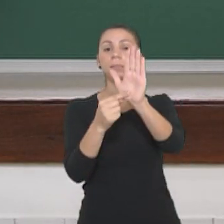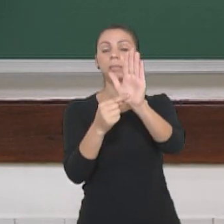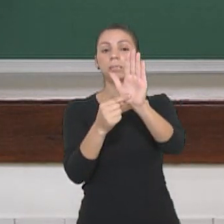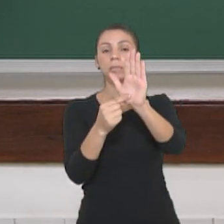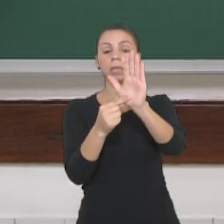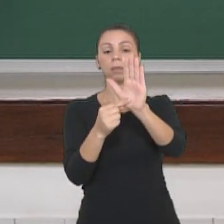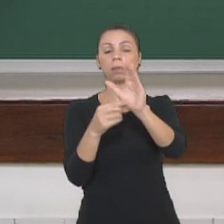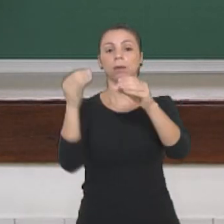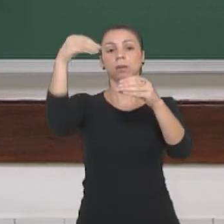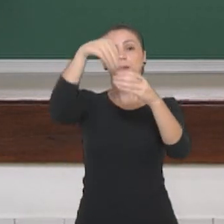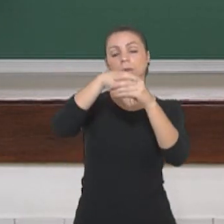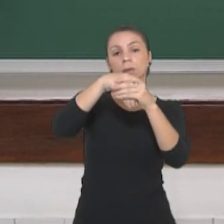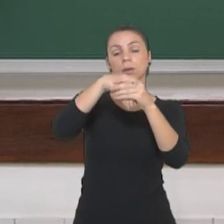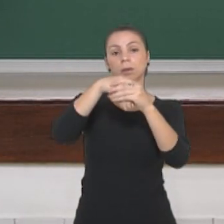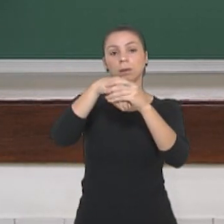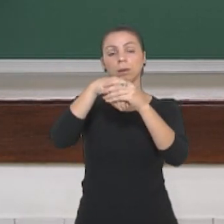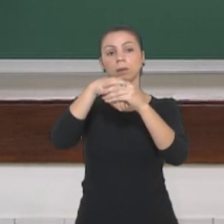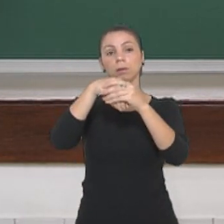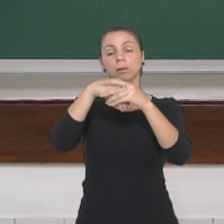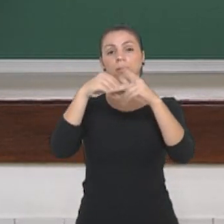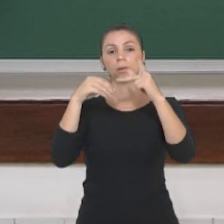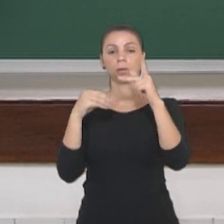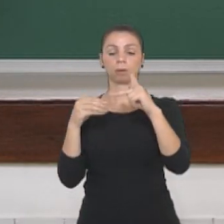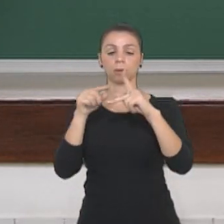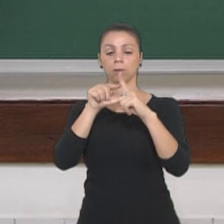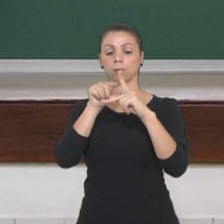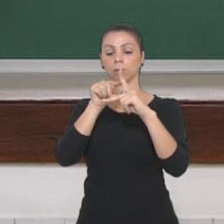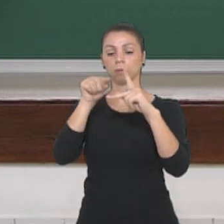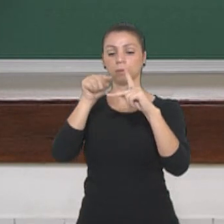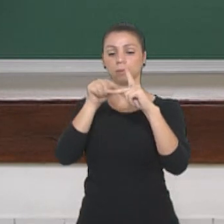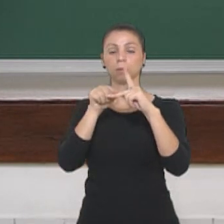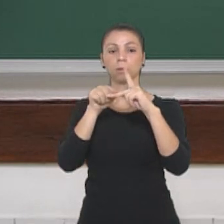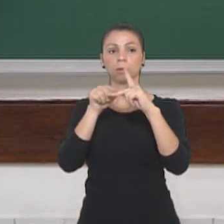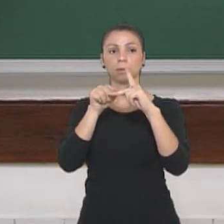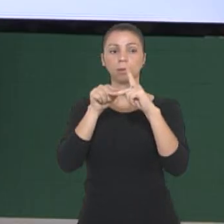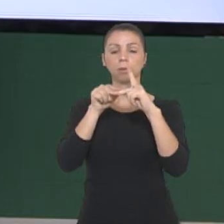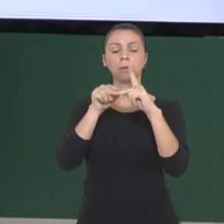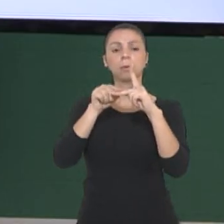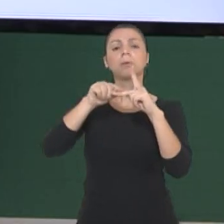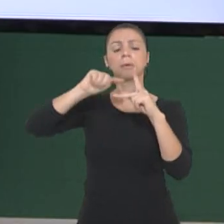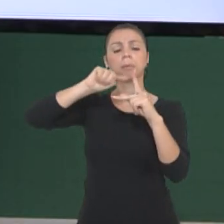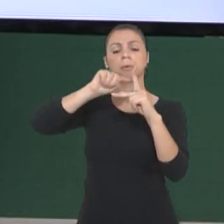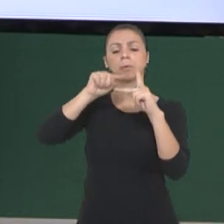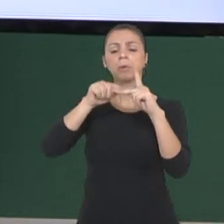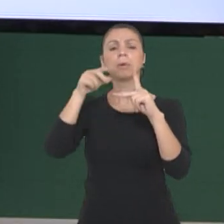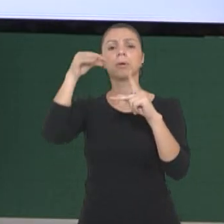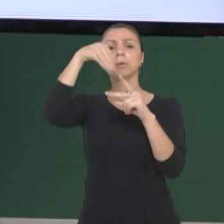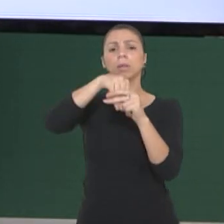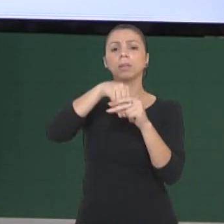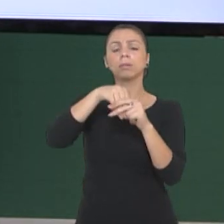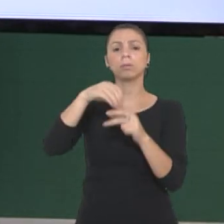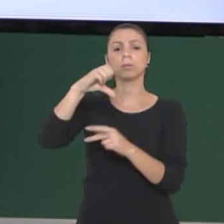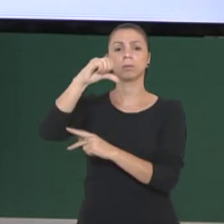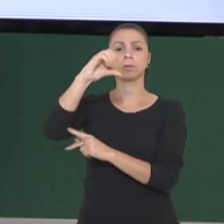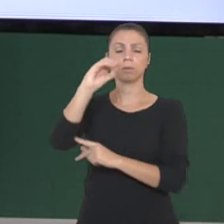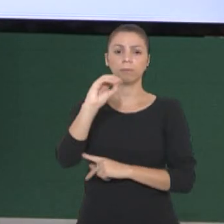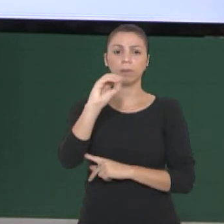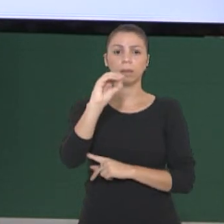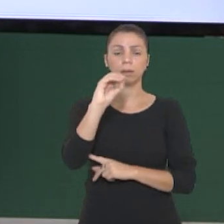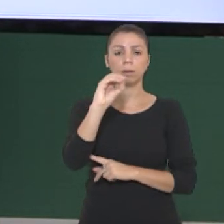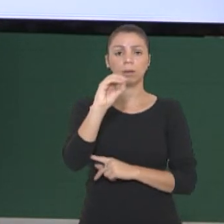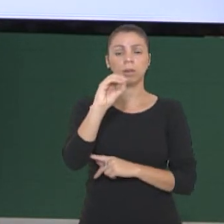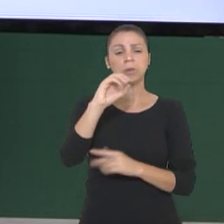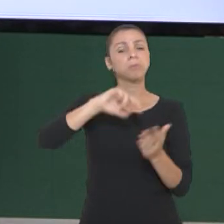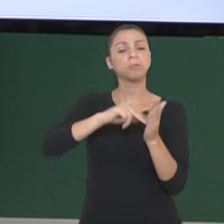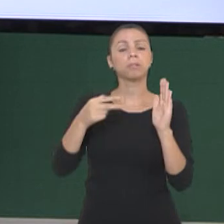um ângulo de 90 graus, ou seja, um ângulo reto. Lembra que quando nós entramos mais uma vez, antes